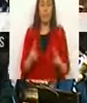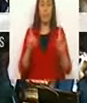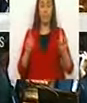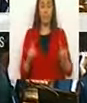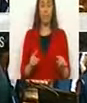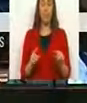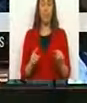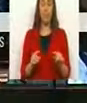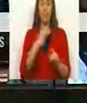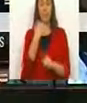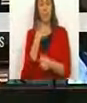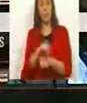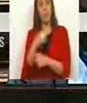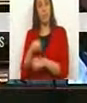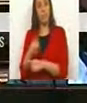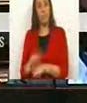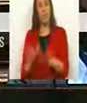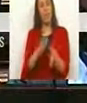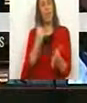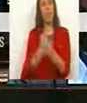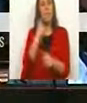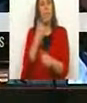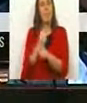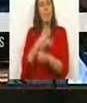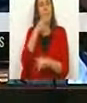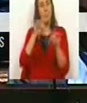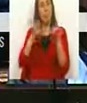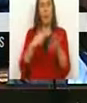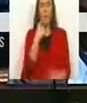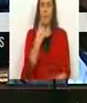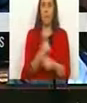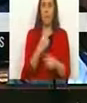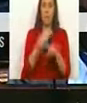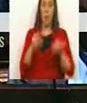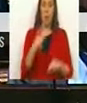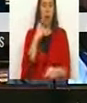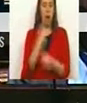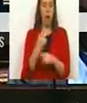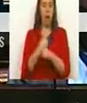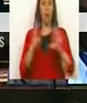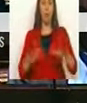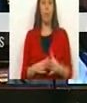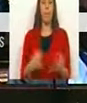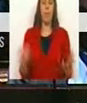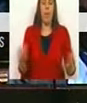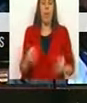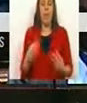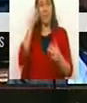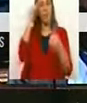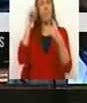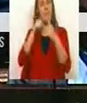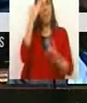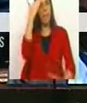alterações. E foram chumbados sempre com os mesmos argumentos que hoje se mantêm válidos. Apesar dos